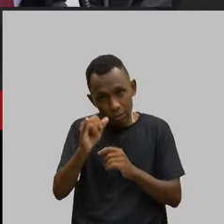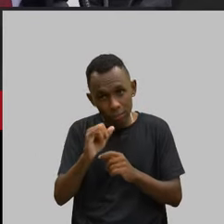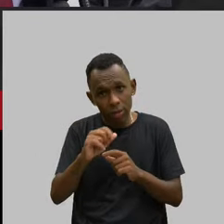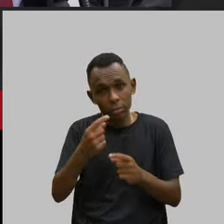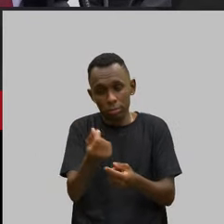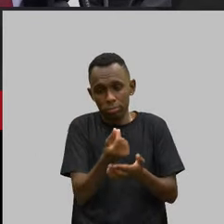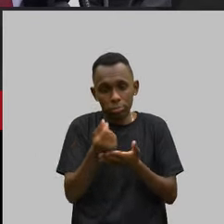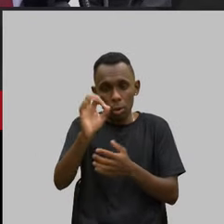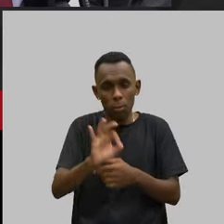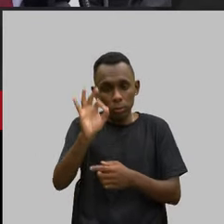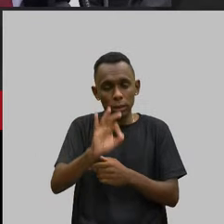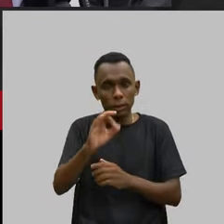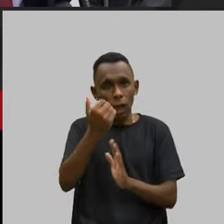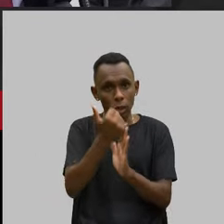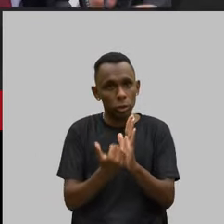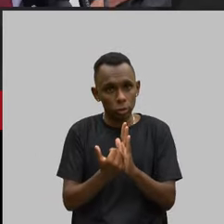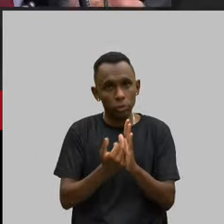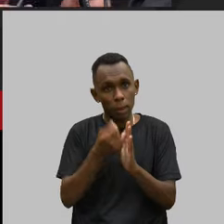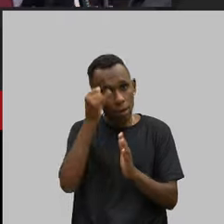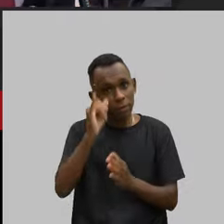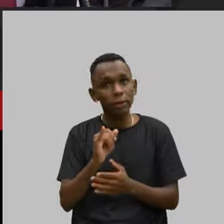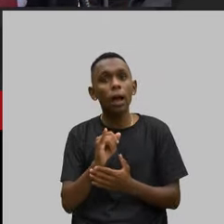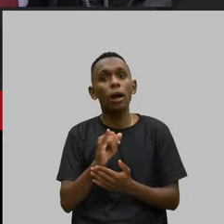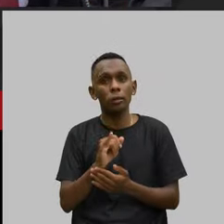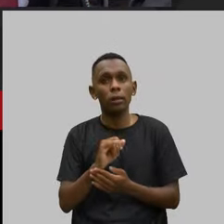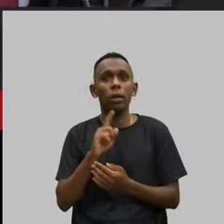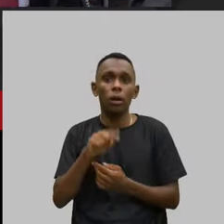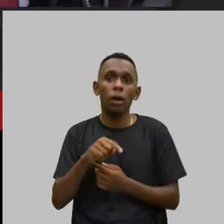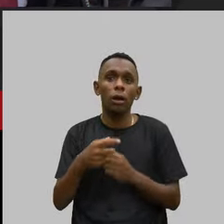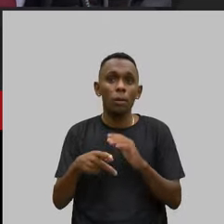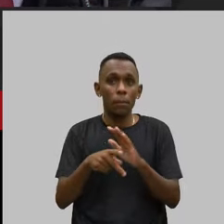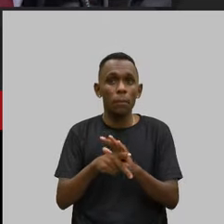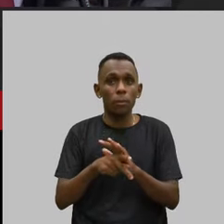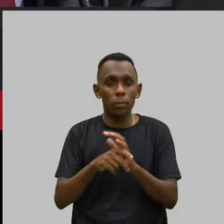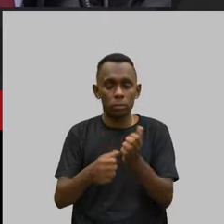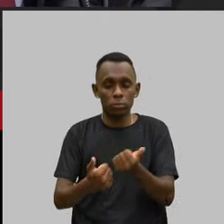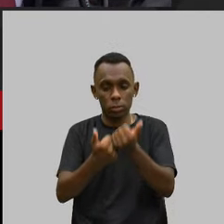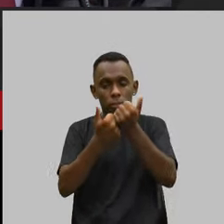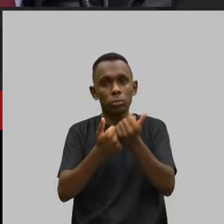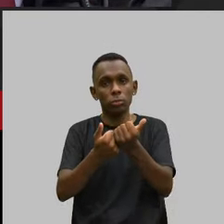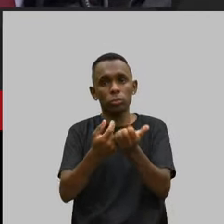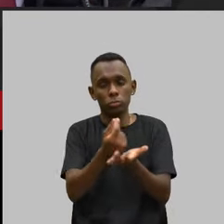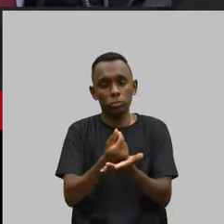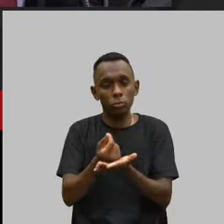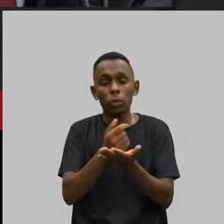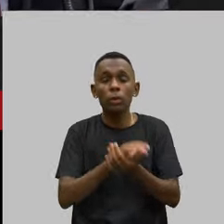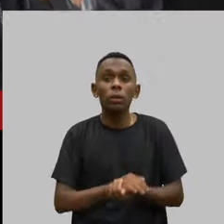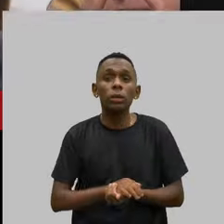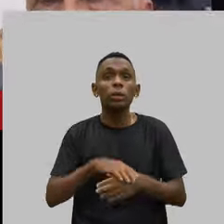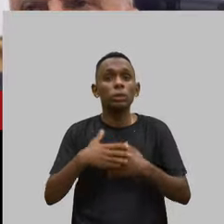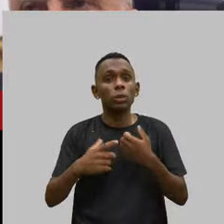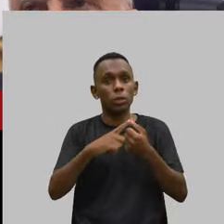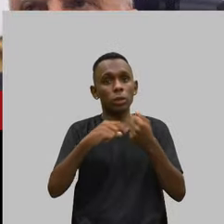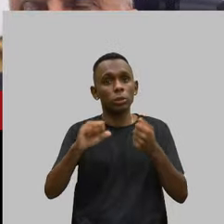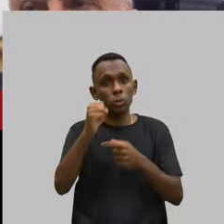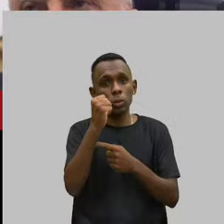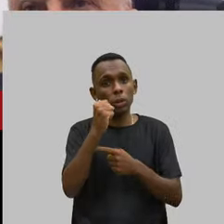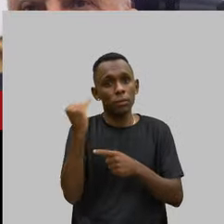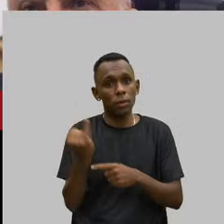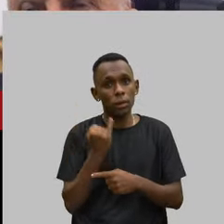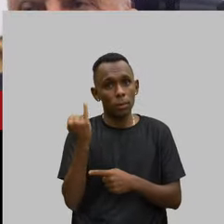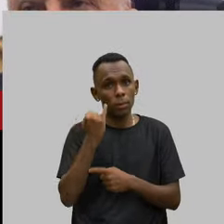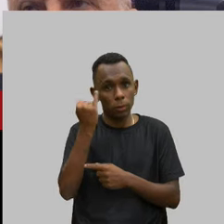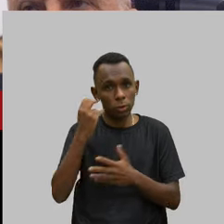rendimentos que são representados pela ajuda de custo Então esse artigo oitavo seria muito importante a